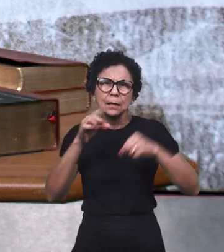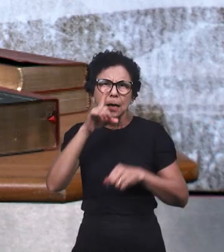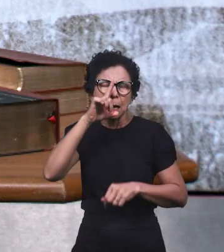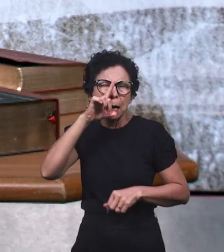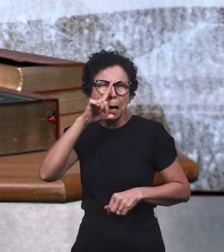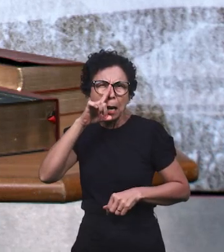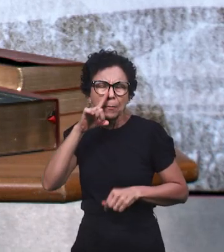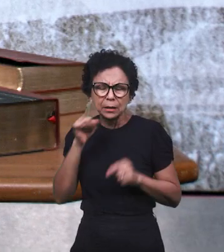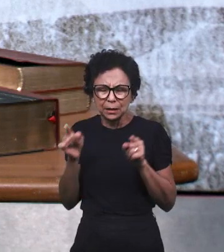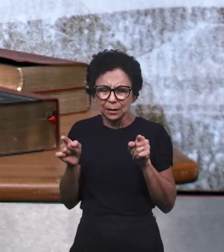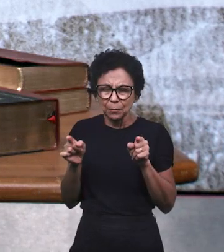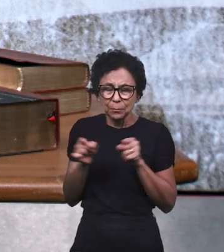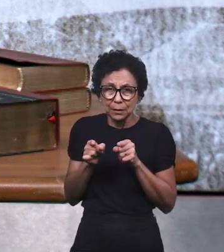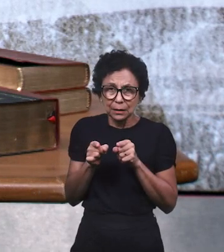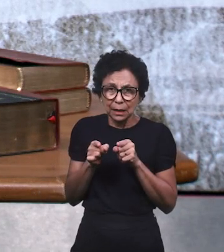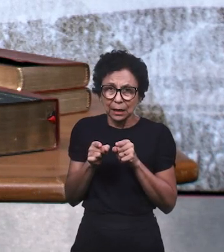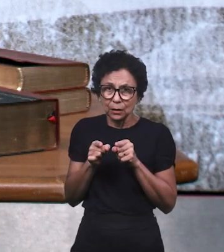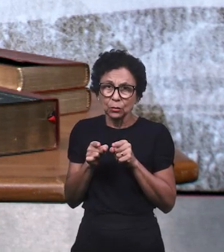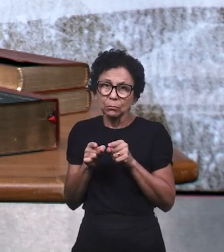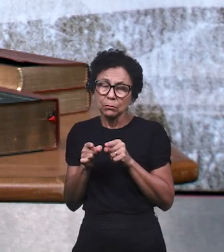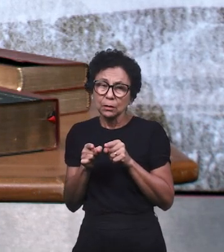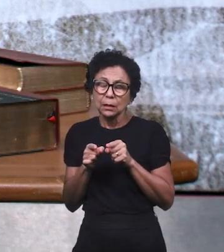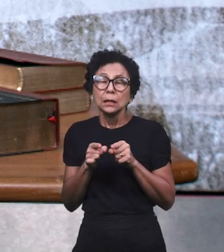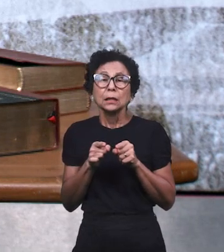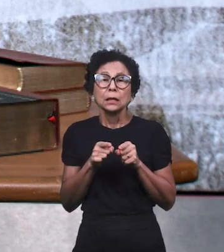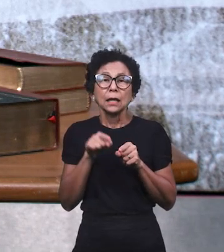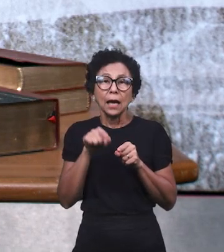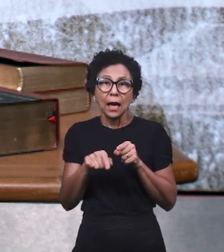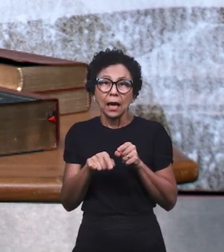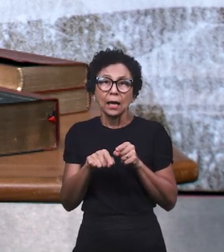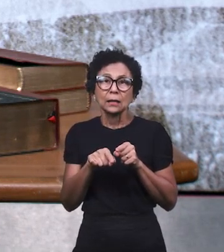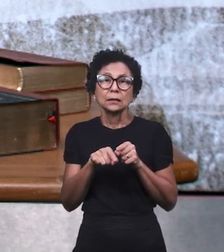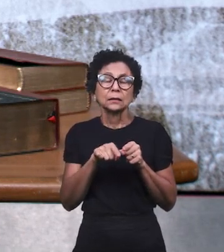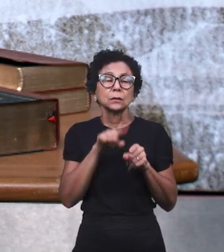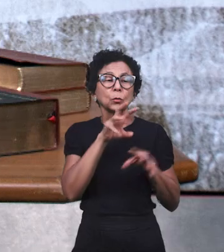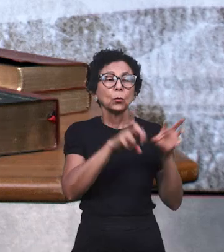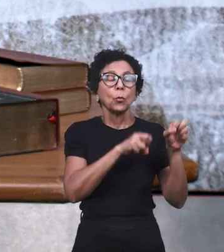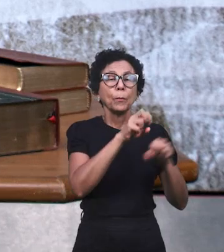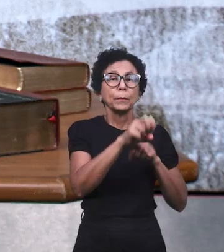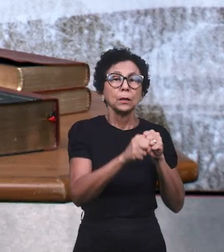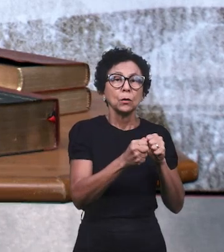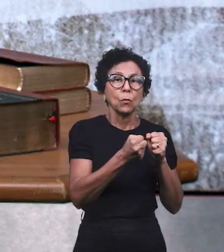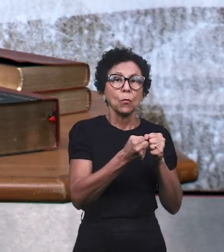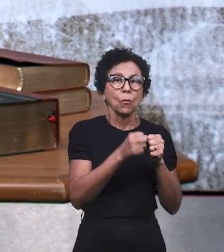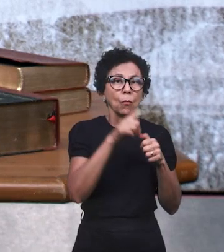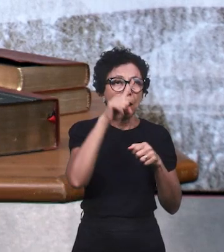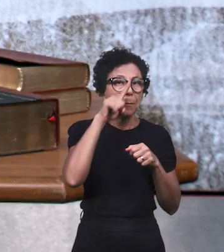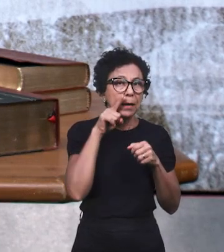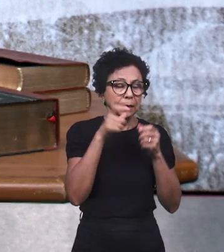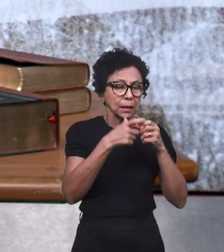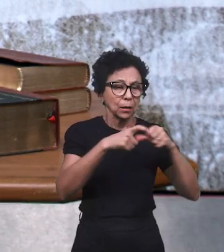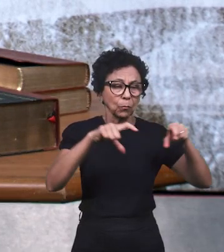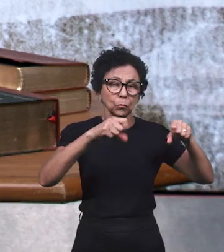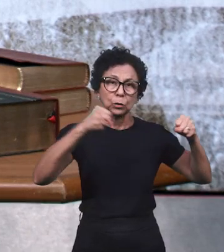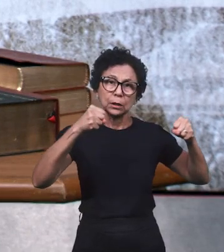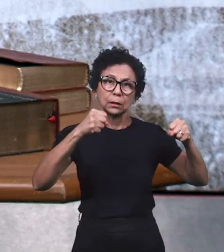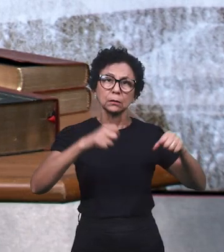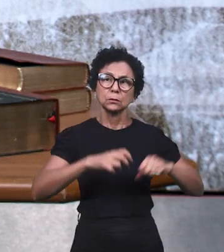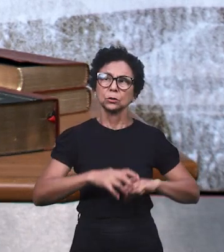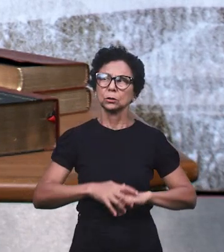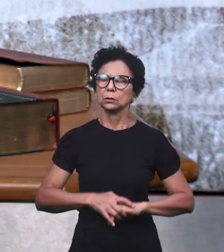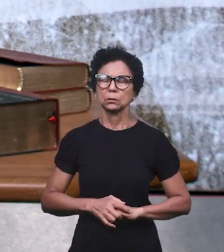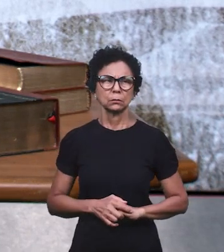era um sonho. E aconteceu que, pela manhã, o seu espírito perturbou-se,